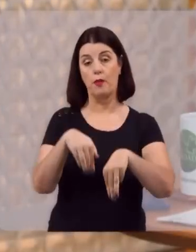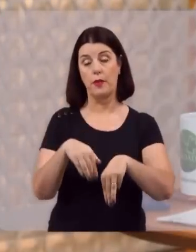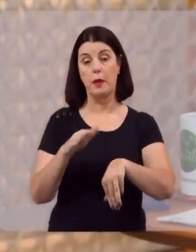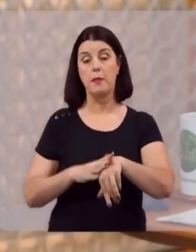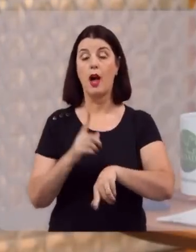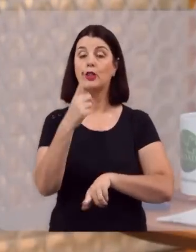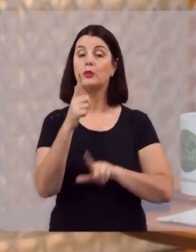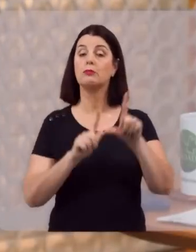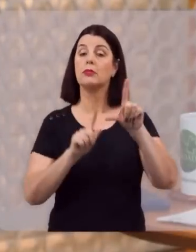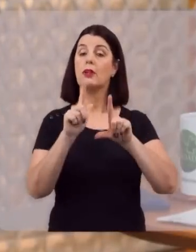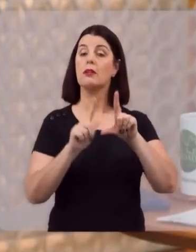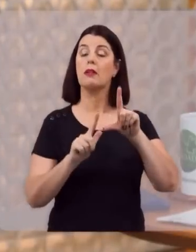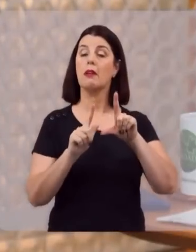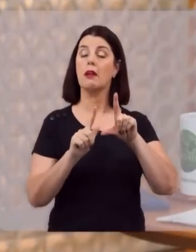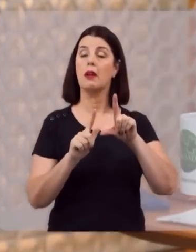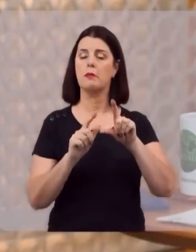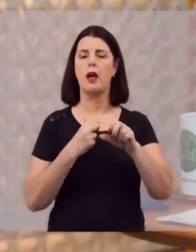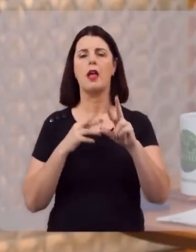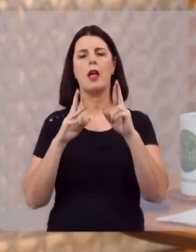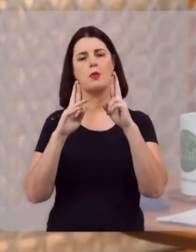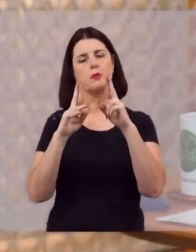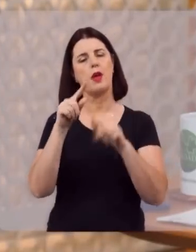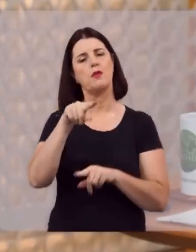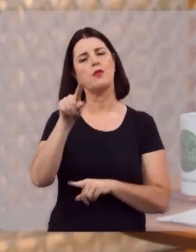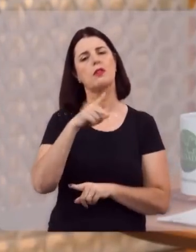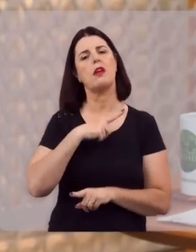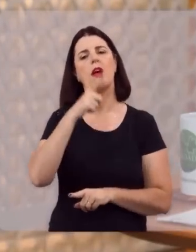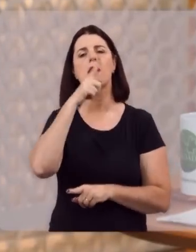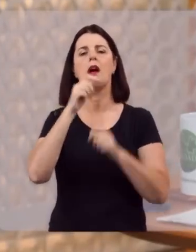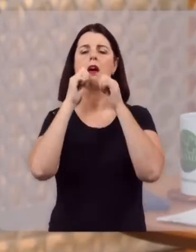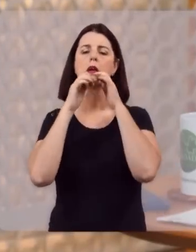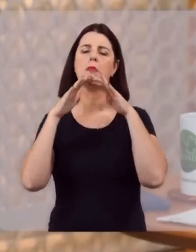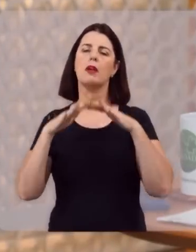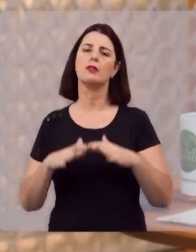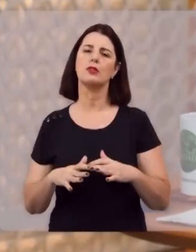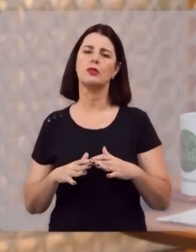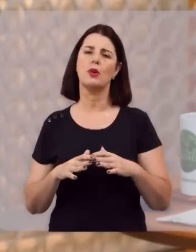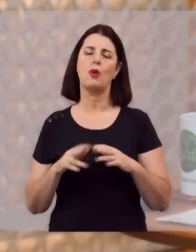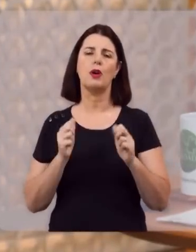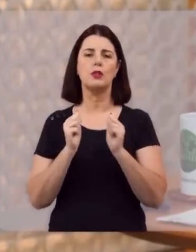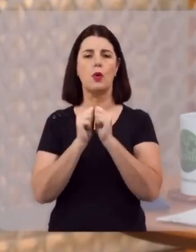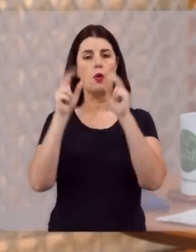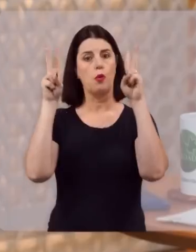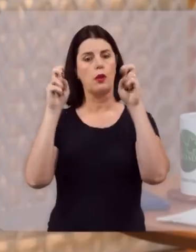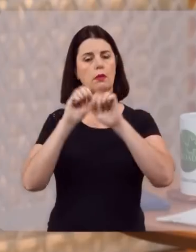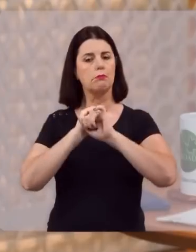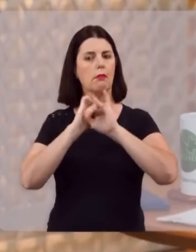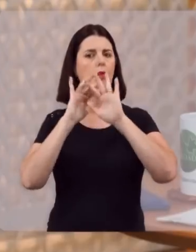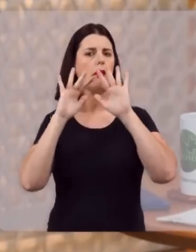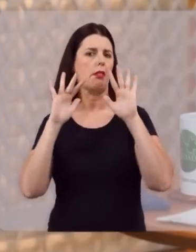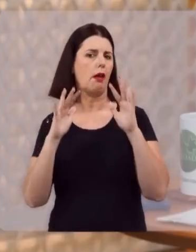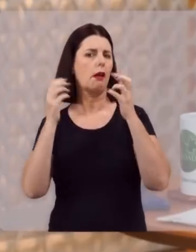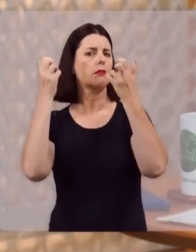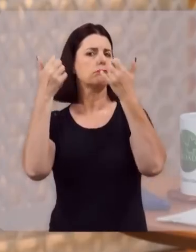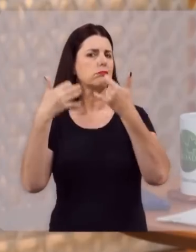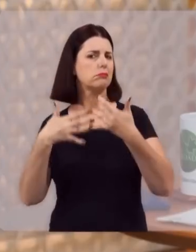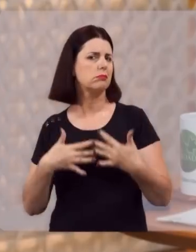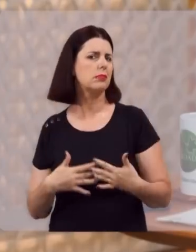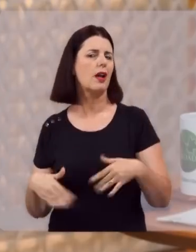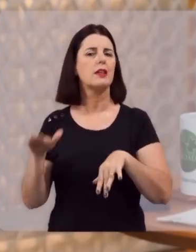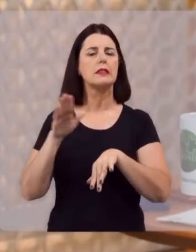Chegamos ao final de mais um programa e espero que você tenha sido abençoado por uma temática tão